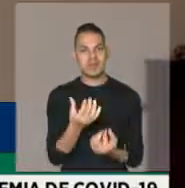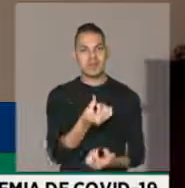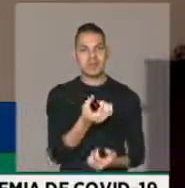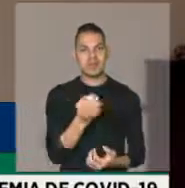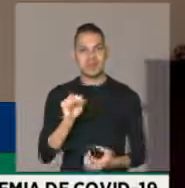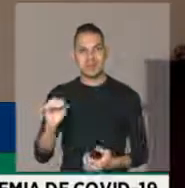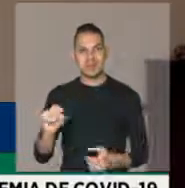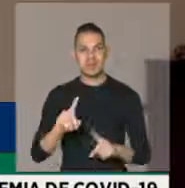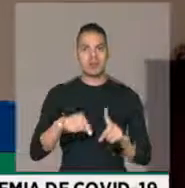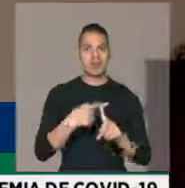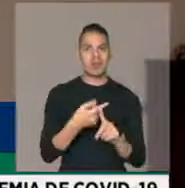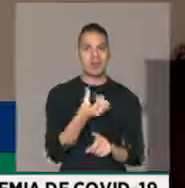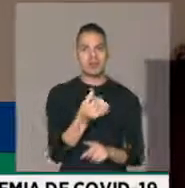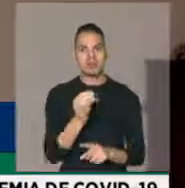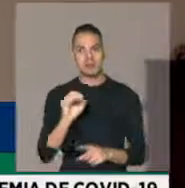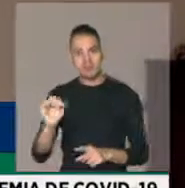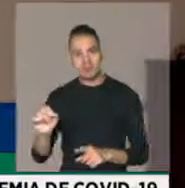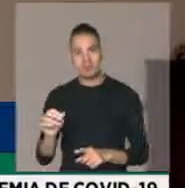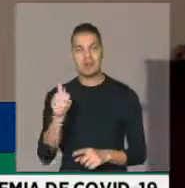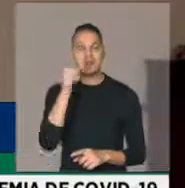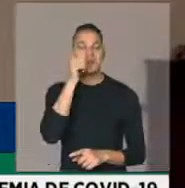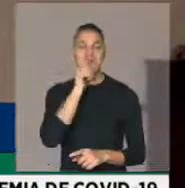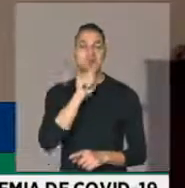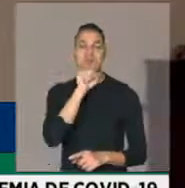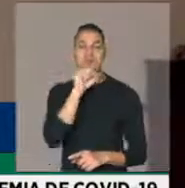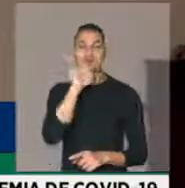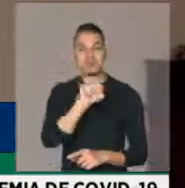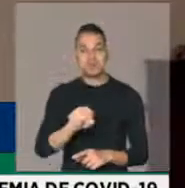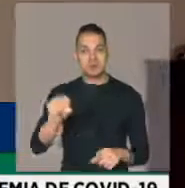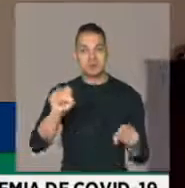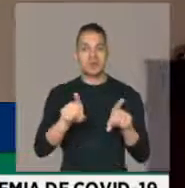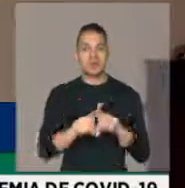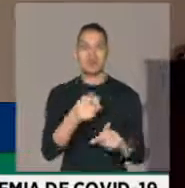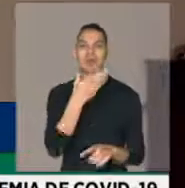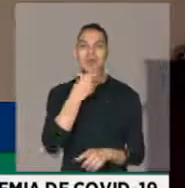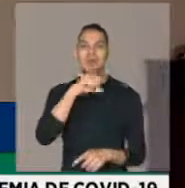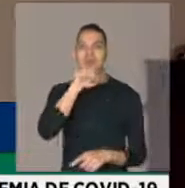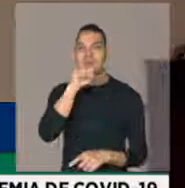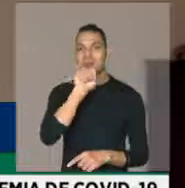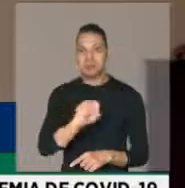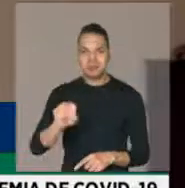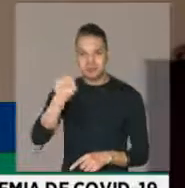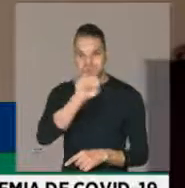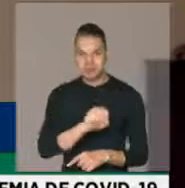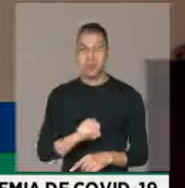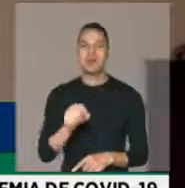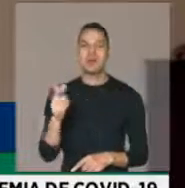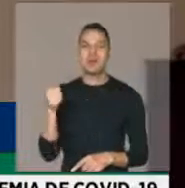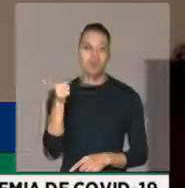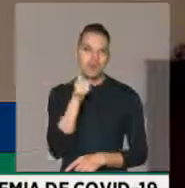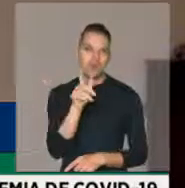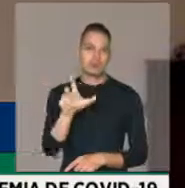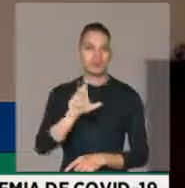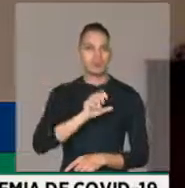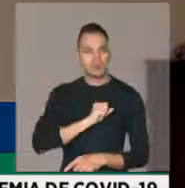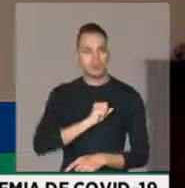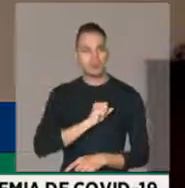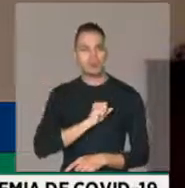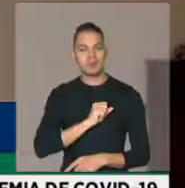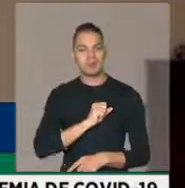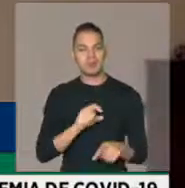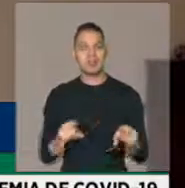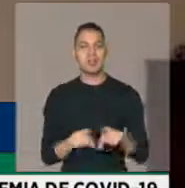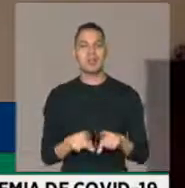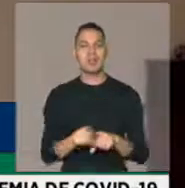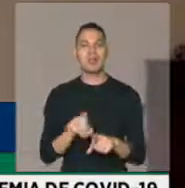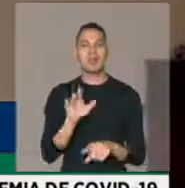600, incluídas aí as mães solteiras, agora os pais solteiros também, e tomamos, além disso, a medida acertada de socorrer